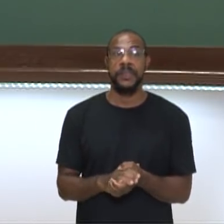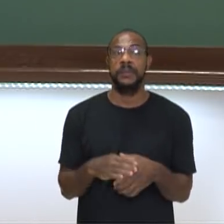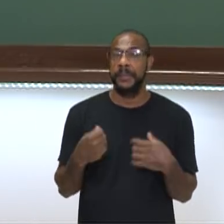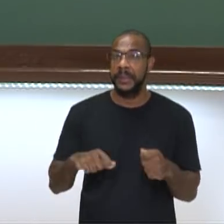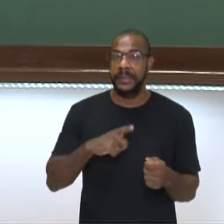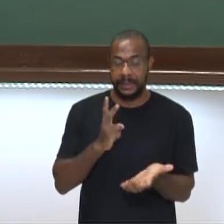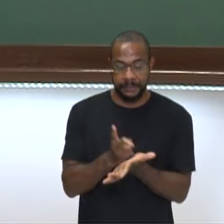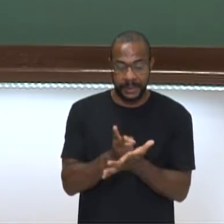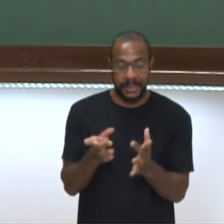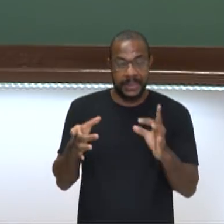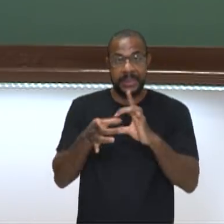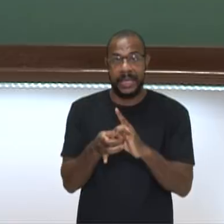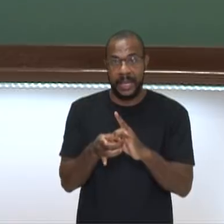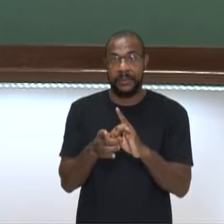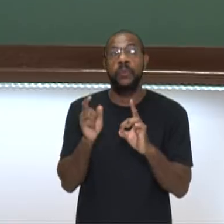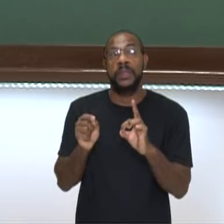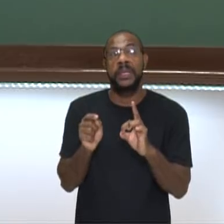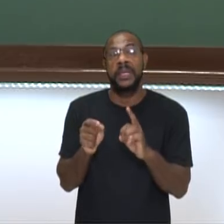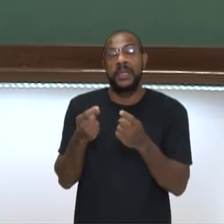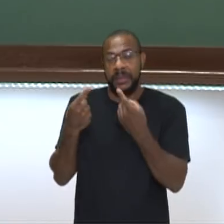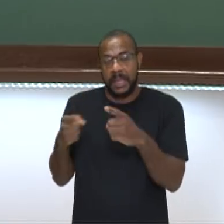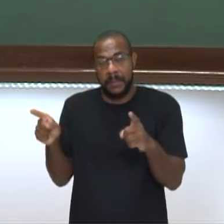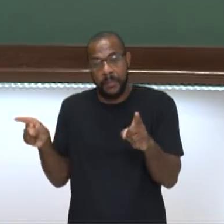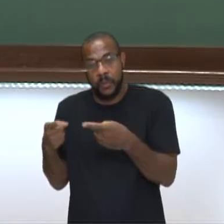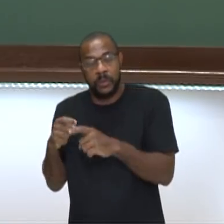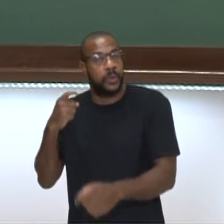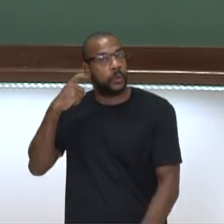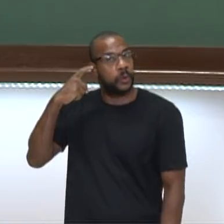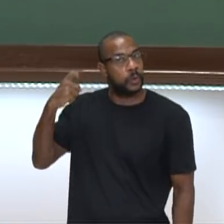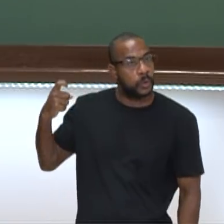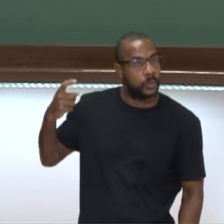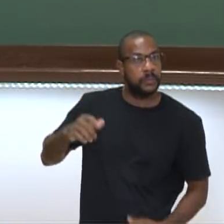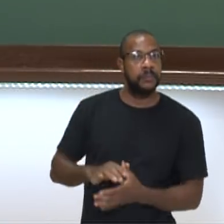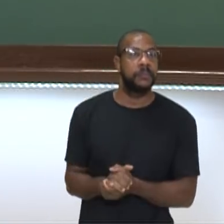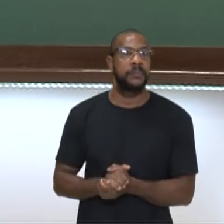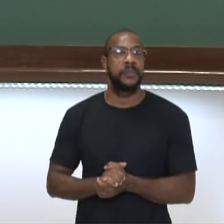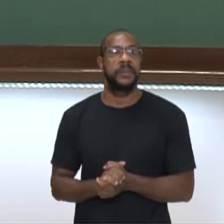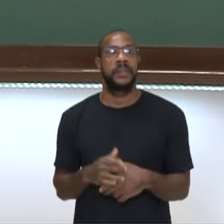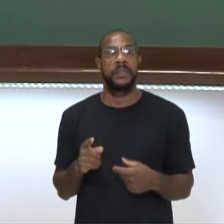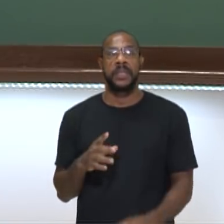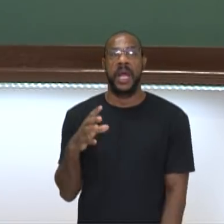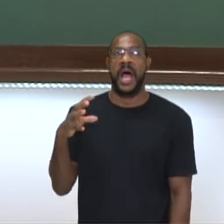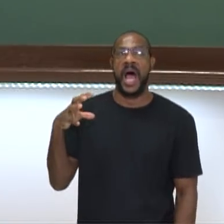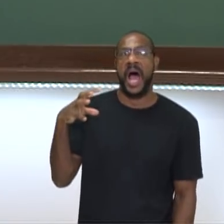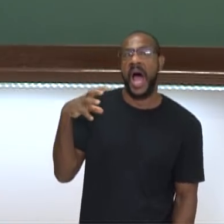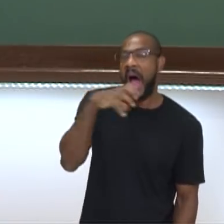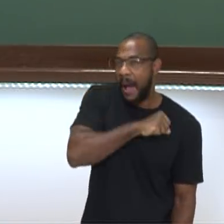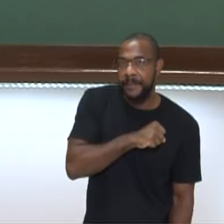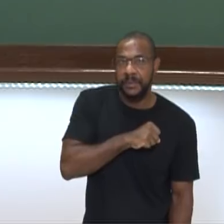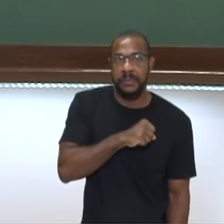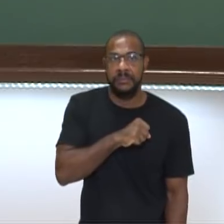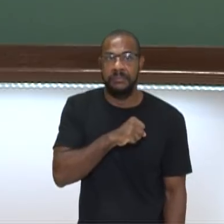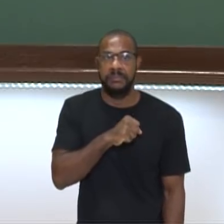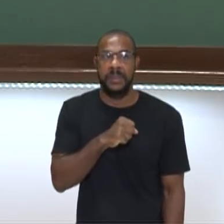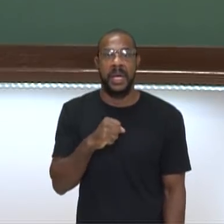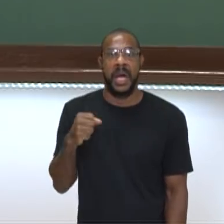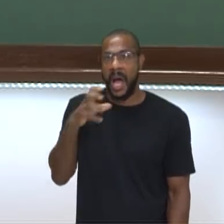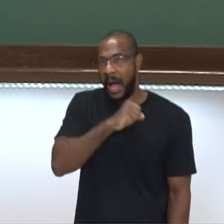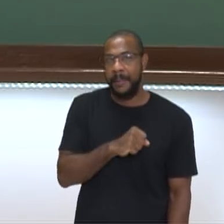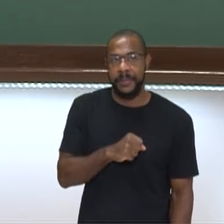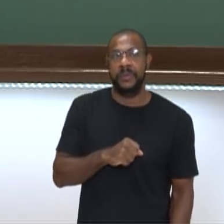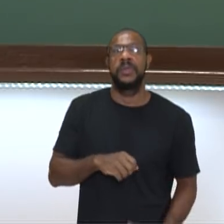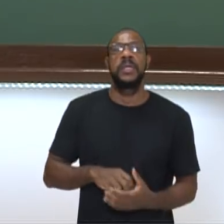ritmo dos sons. Então um compasso lento, um ritmo rápido, desculpem, né? Um compasso rápido, um ritmo